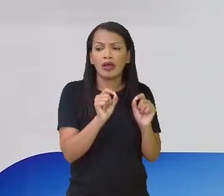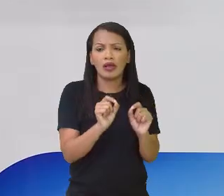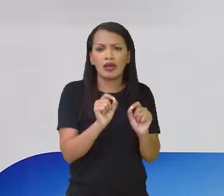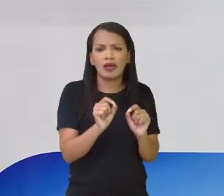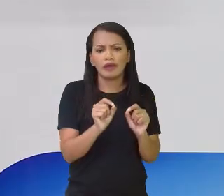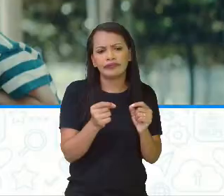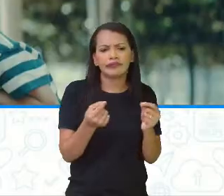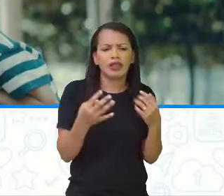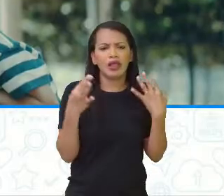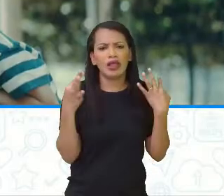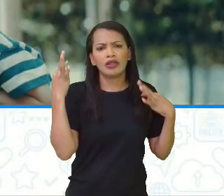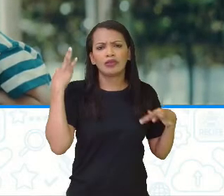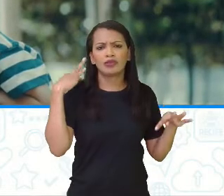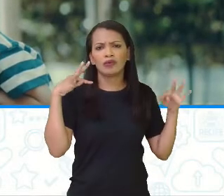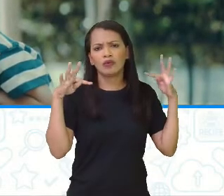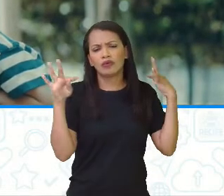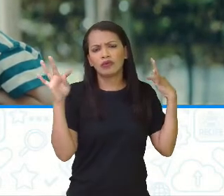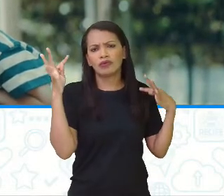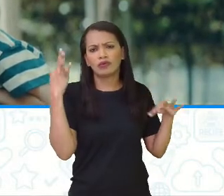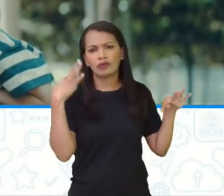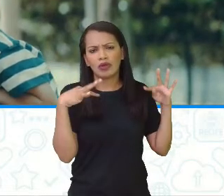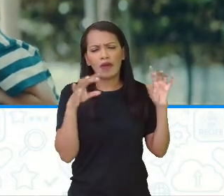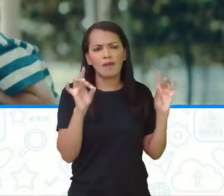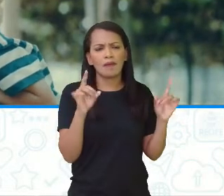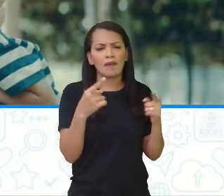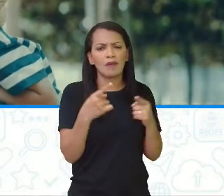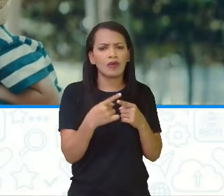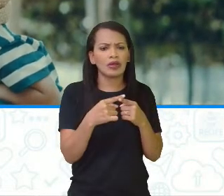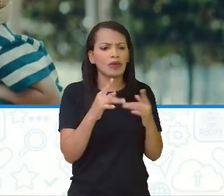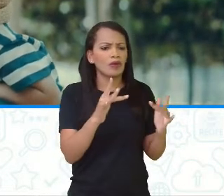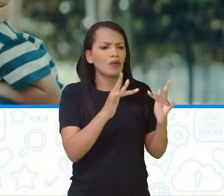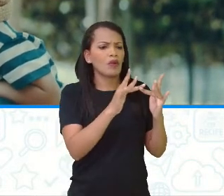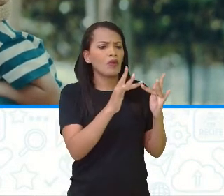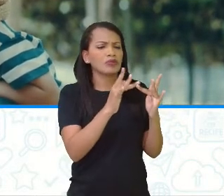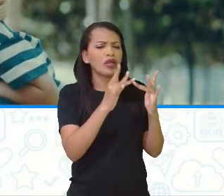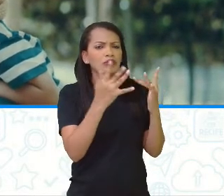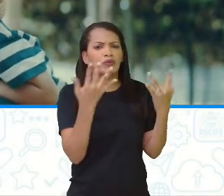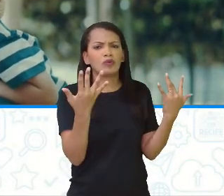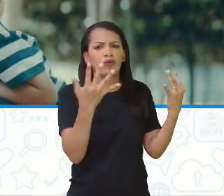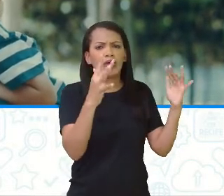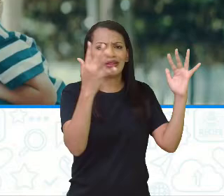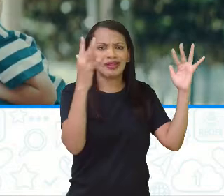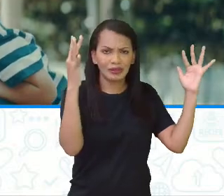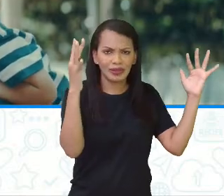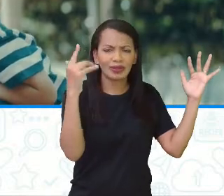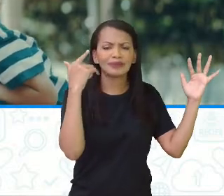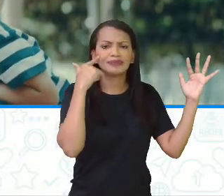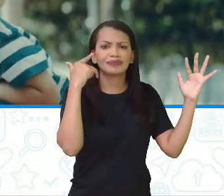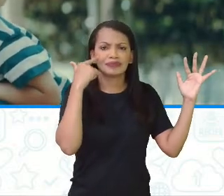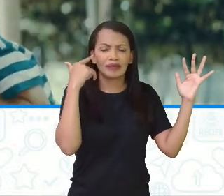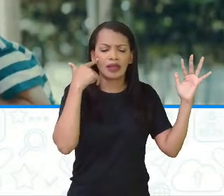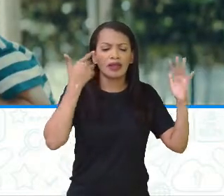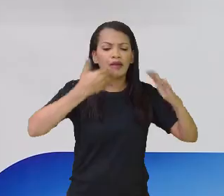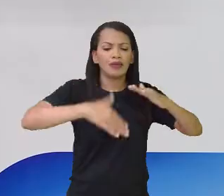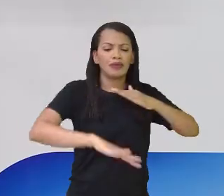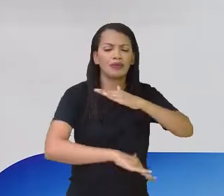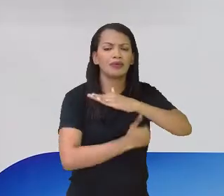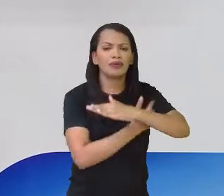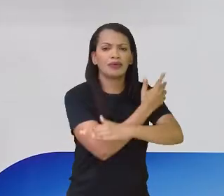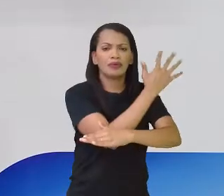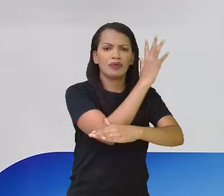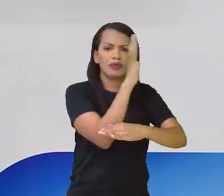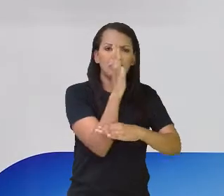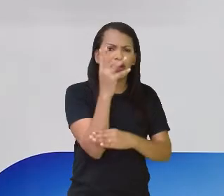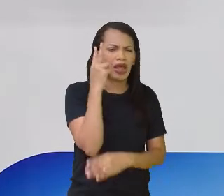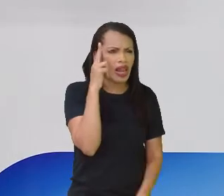um outro espaço onde a gente vai estar em contato com a natureza. A gente vai ter aí, lembra da sensação do ar puro,